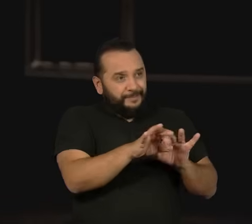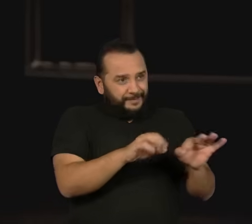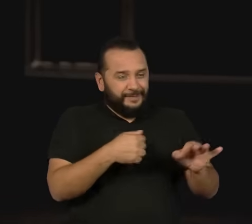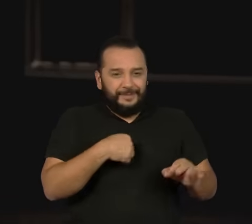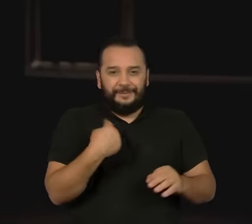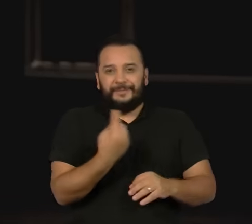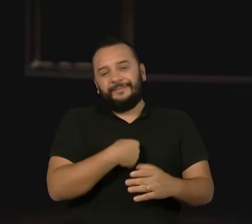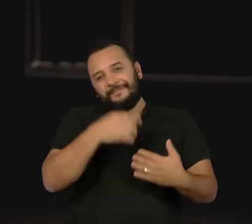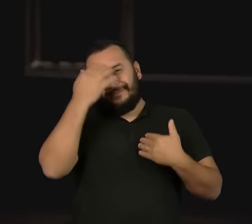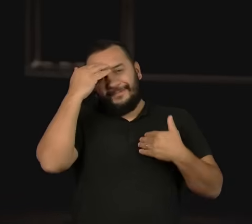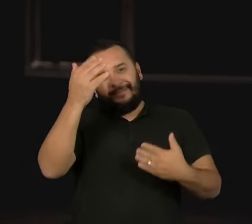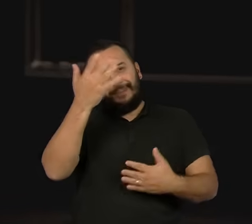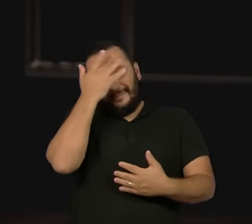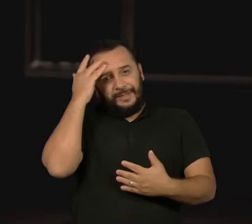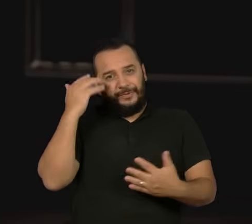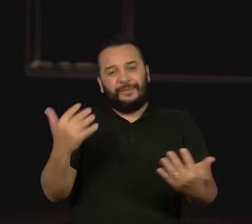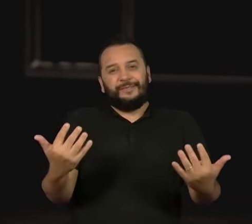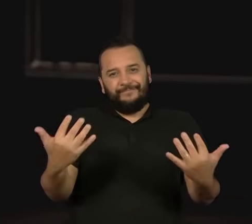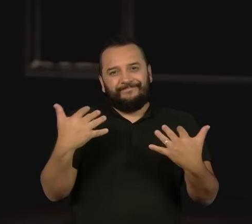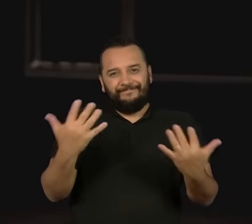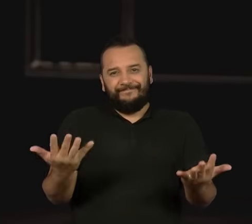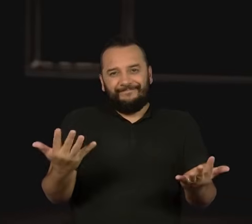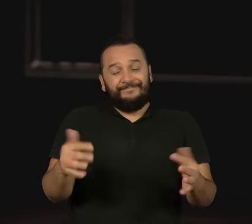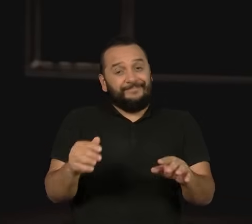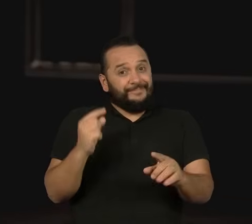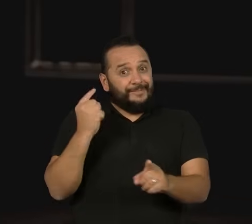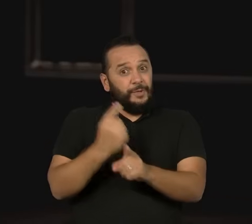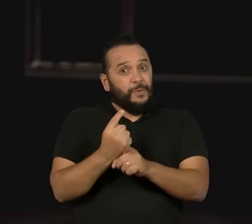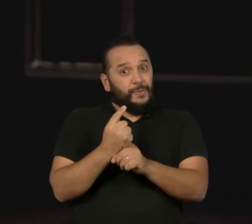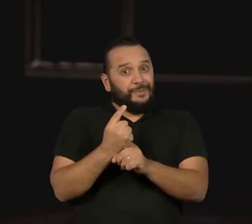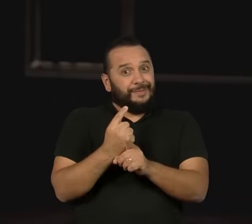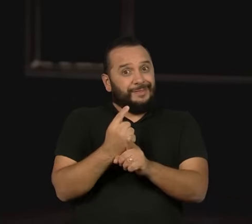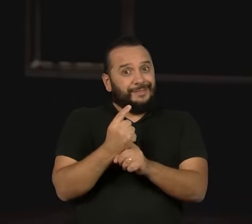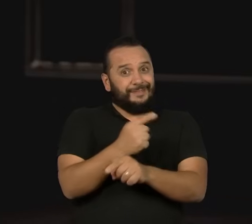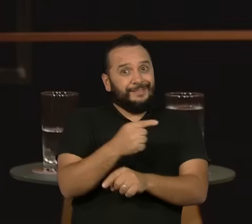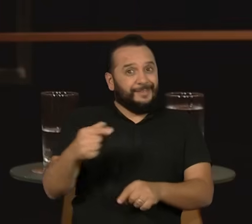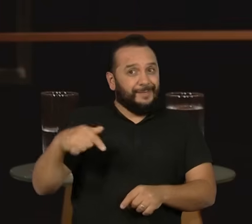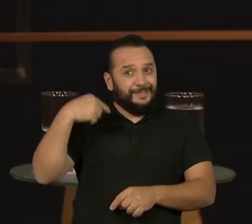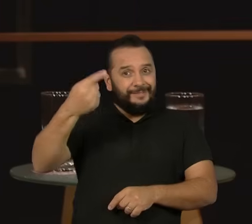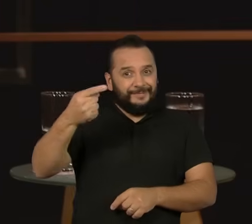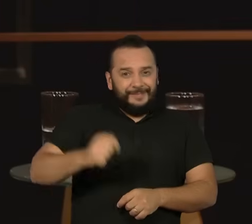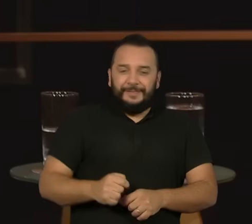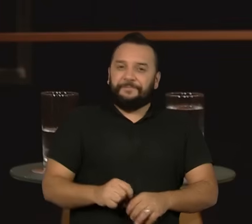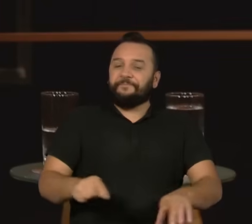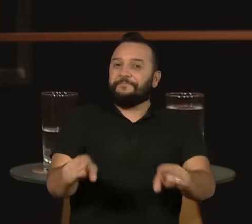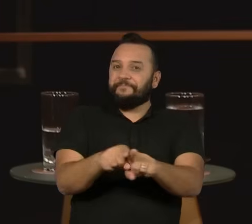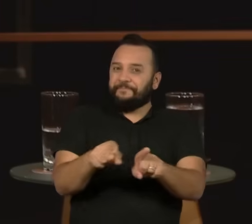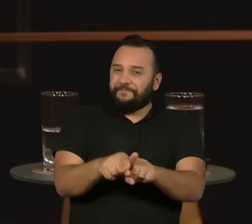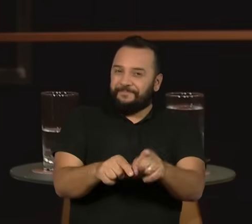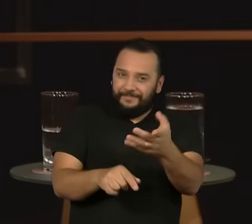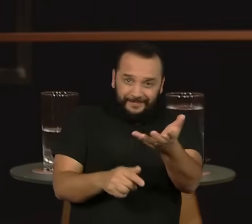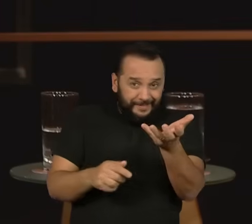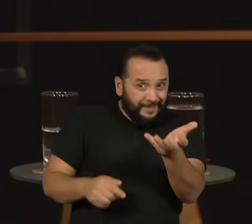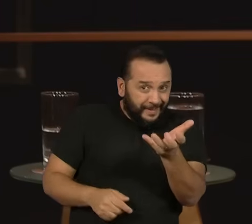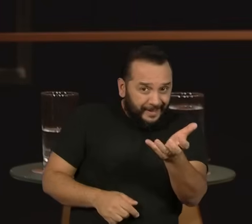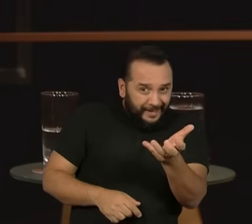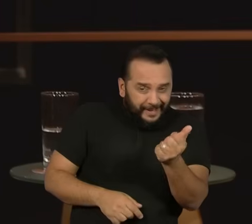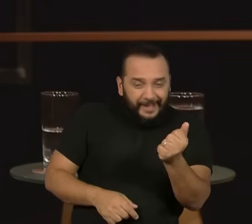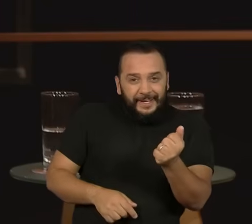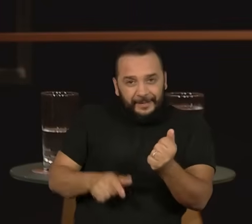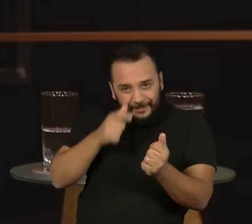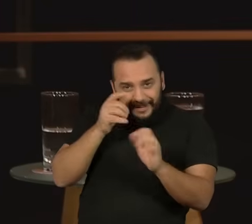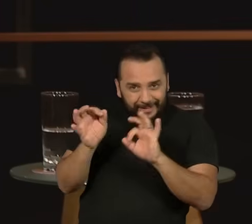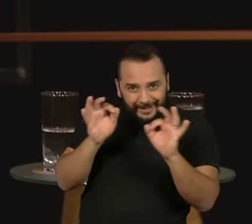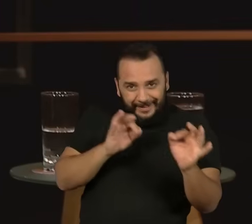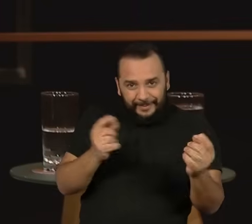agradecendo ao público e dizendo que a gente se encontra na próxima semana. Lembrando que se você quiser ver, rever